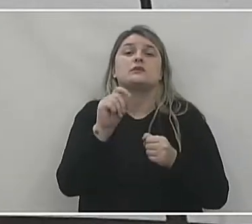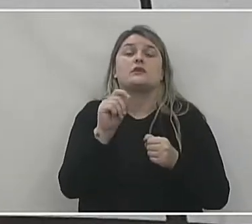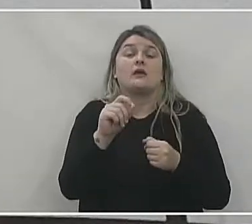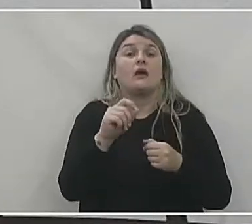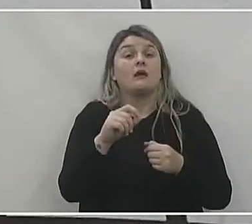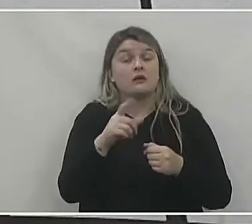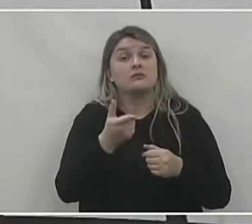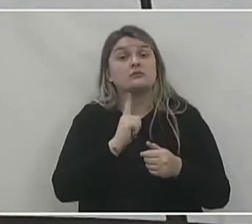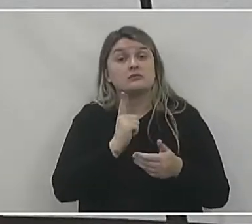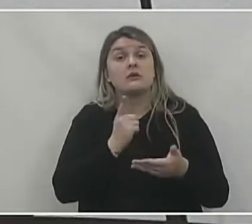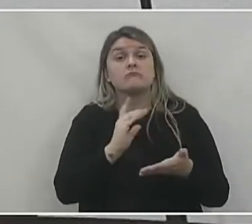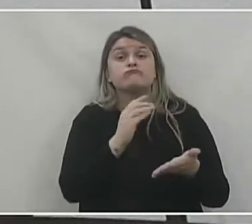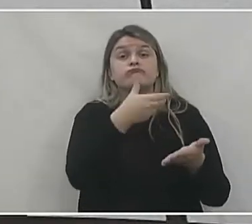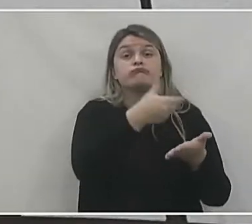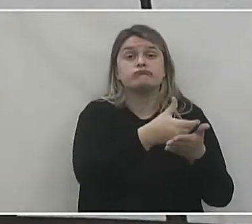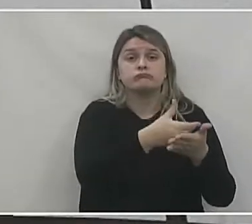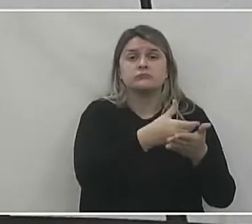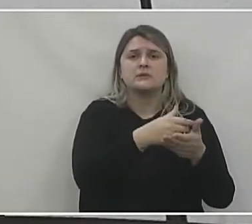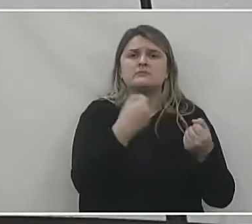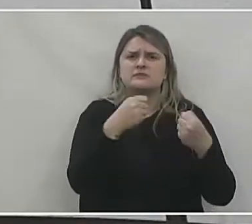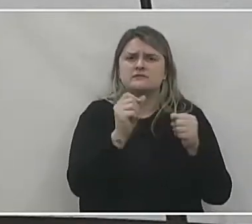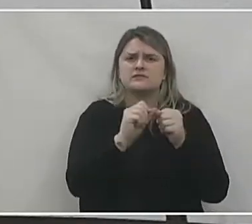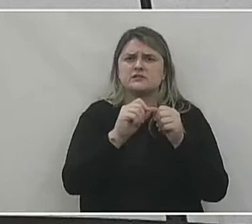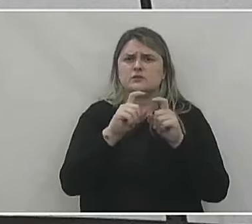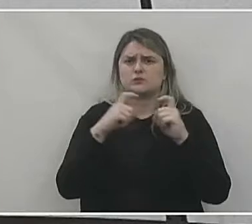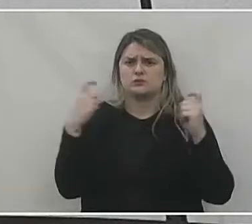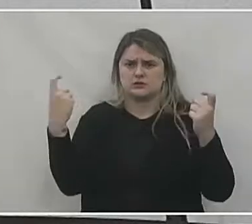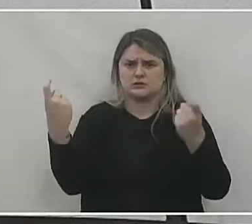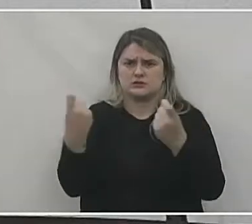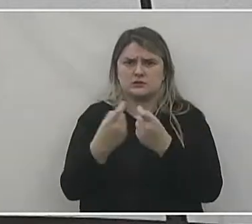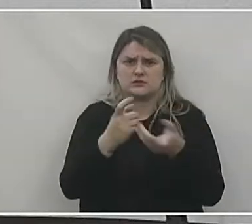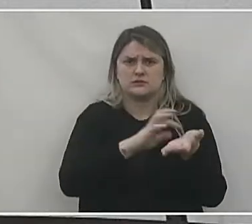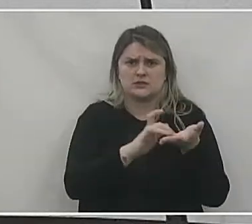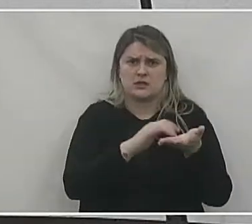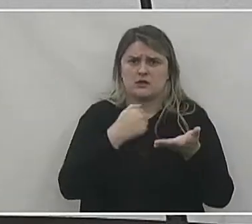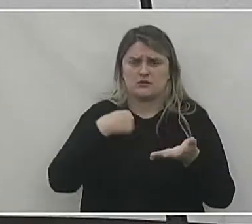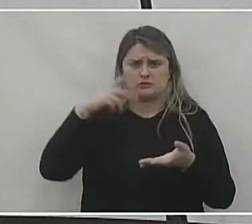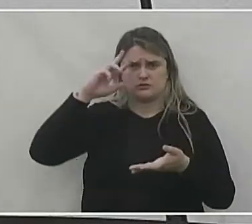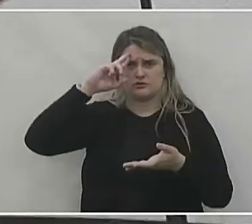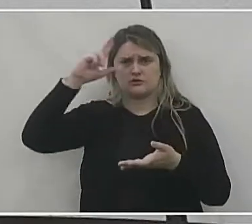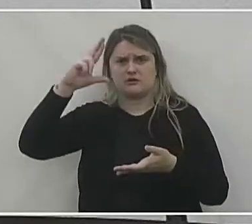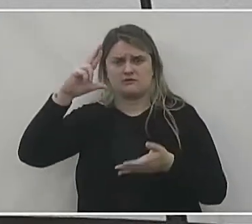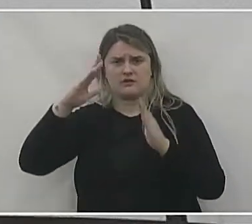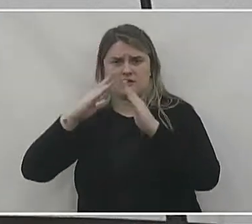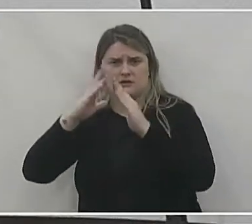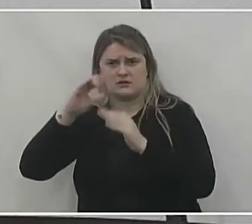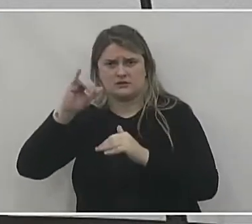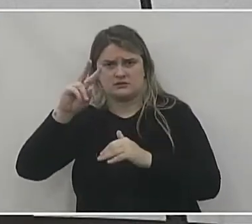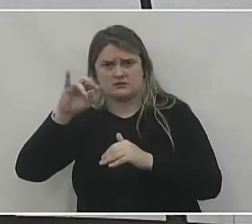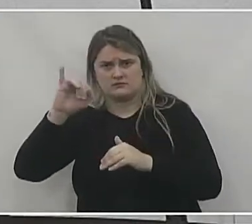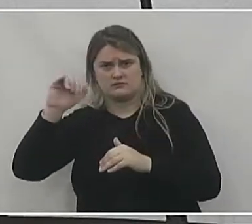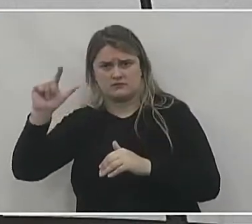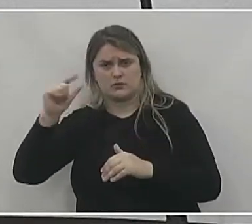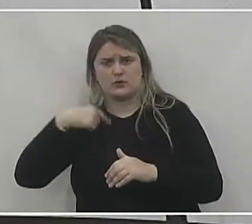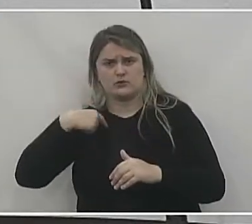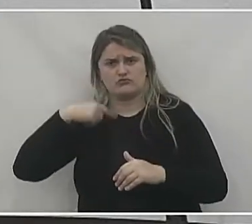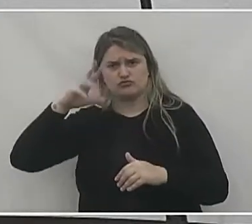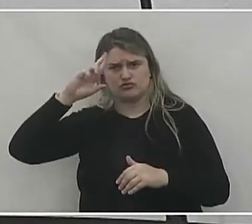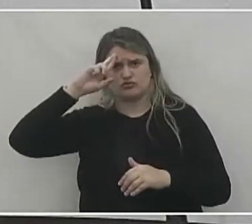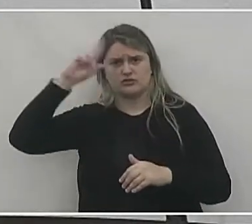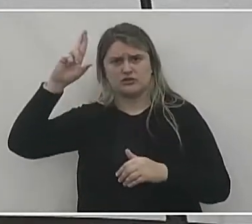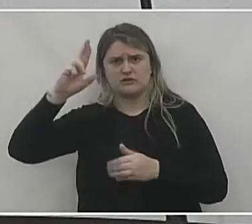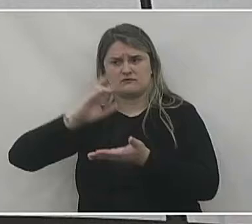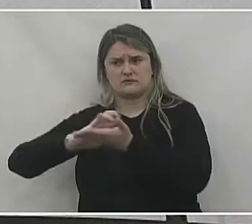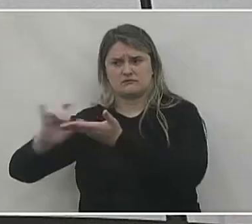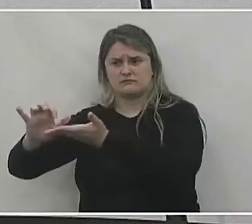para investimentos, reúne os secretários, eu era o chefe da Casa Civil, o chefe da Casa Civil é o chefe dos